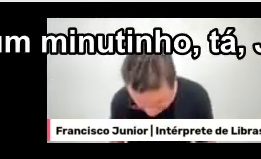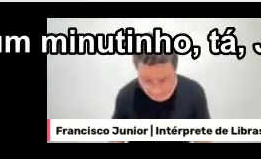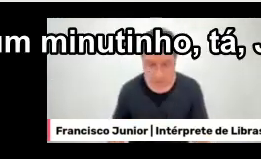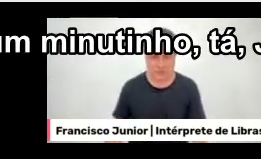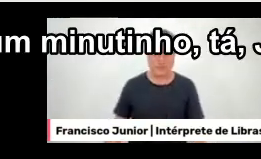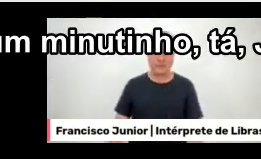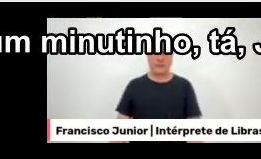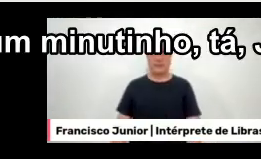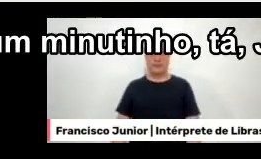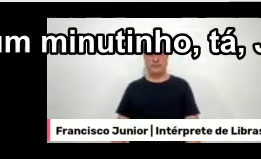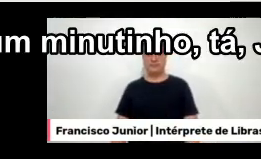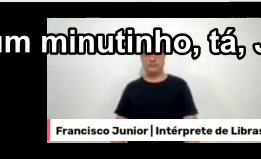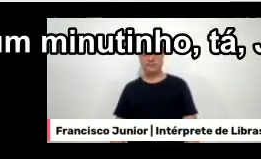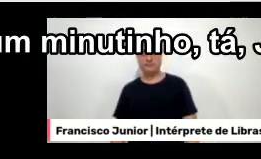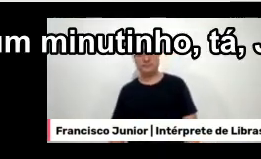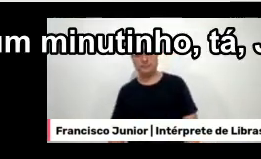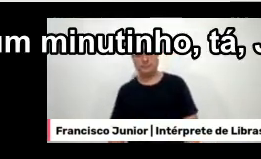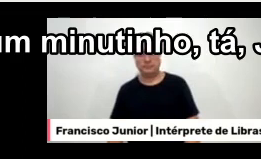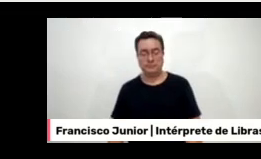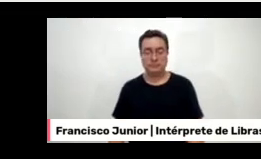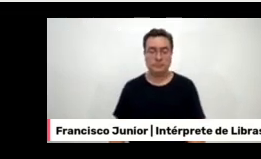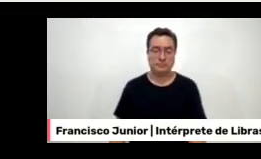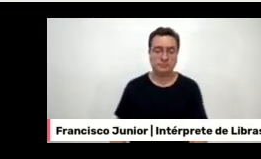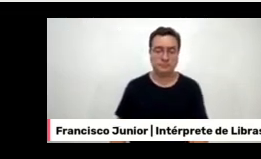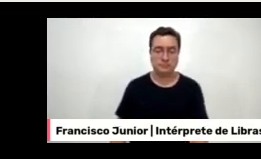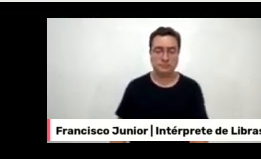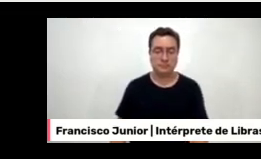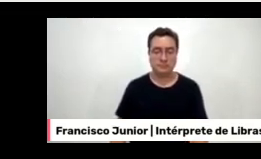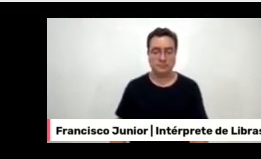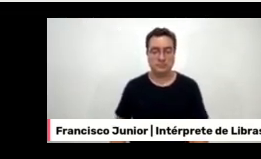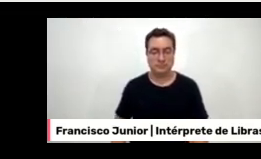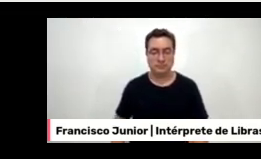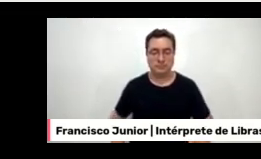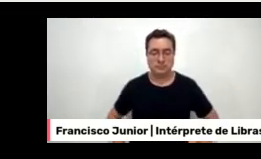Só mais um minutinho, tá, Jéssica, que a gente já volta.